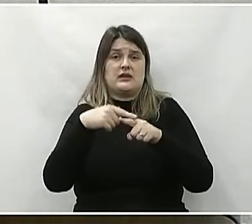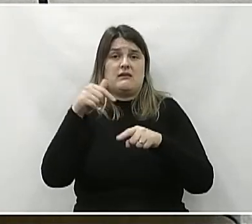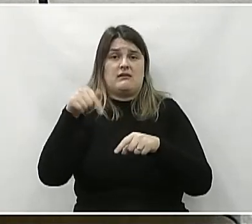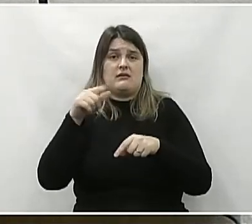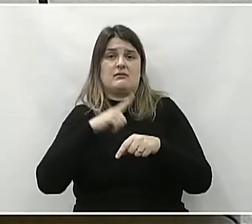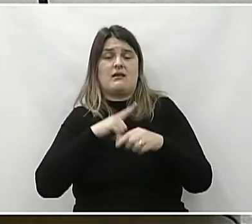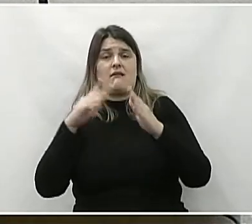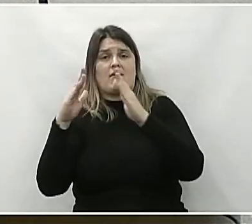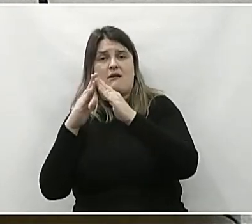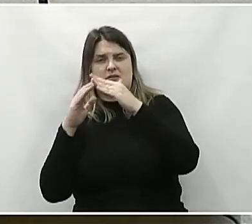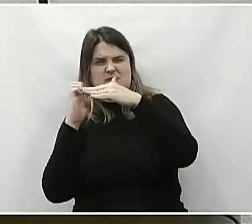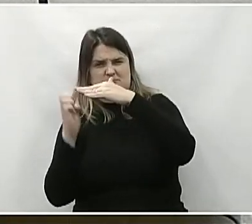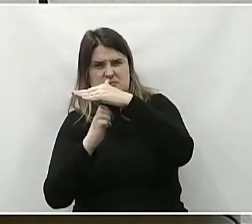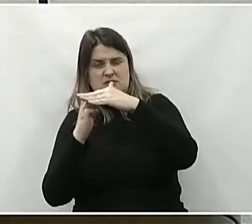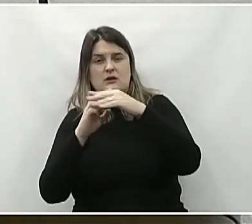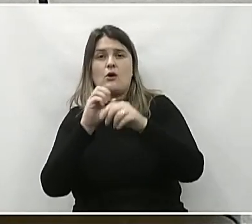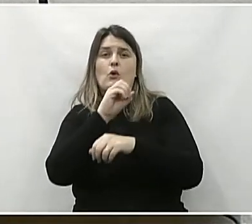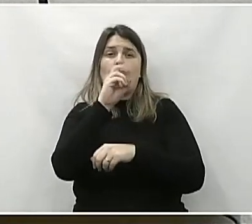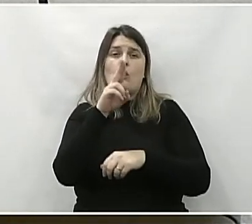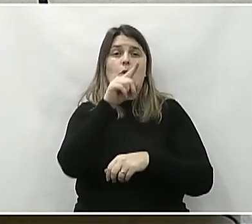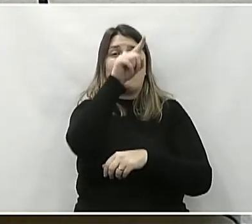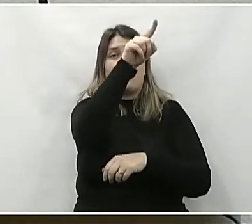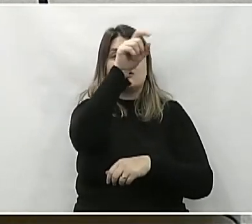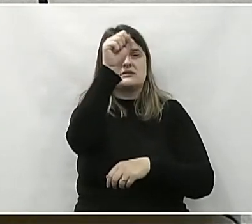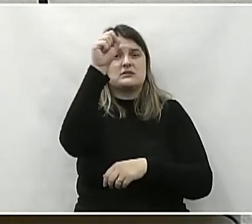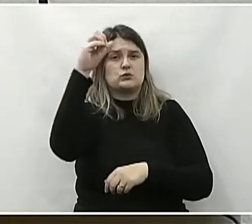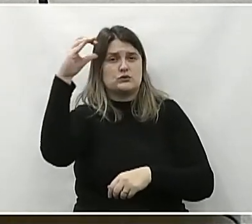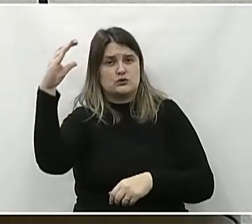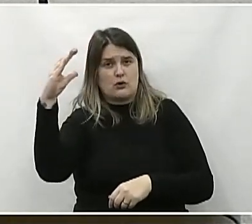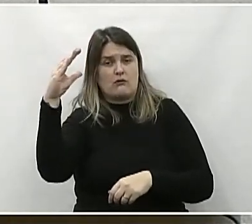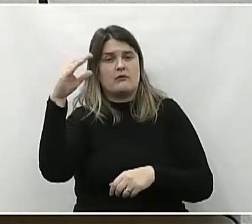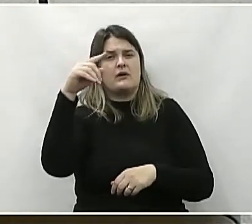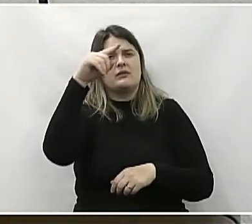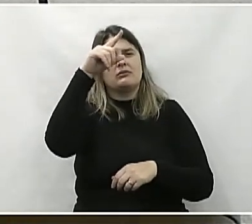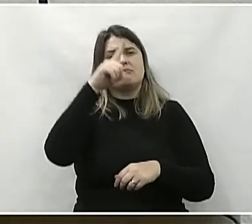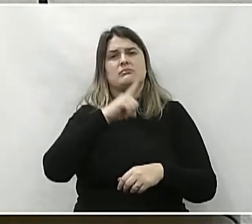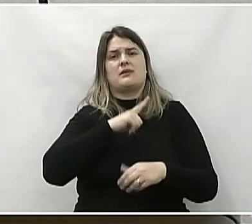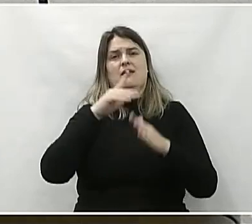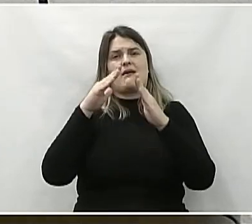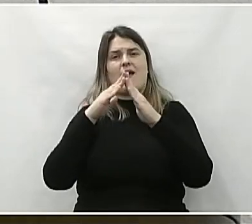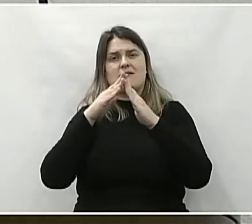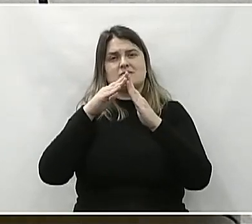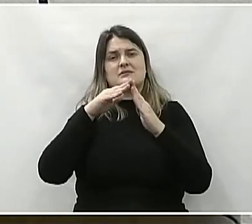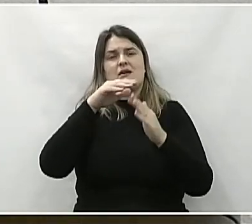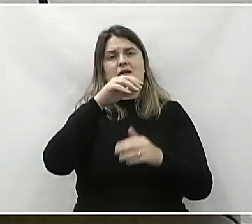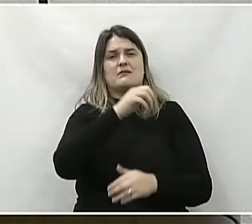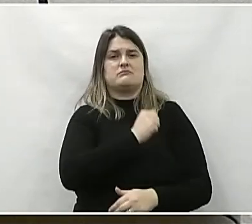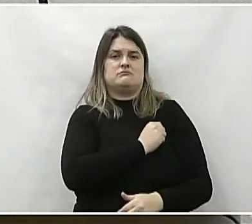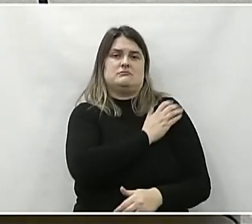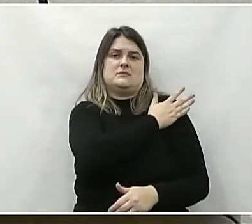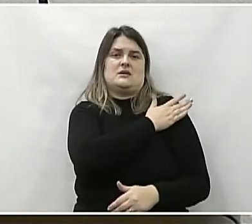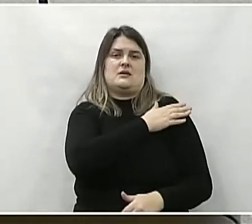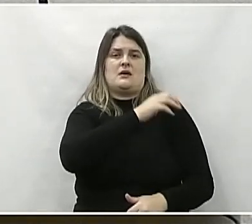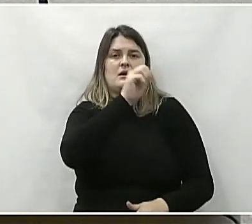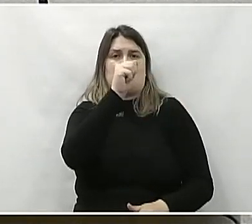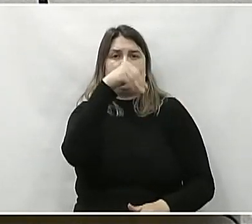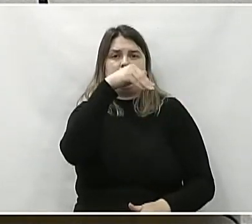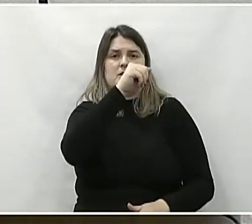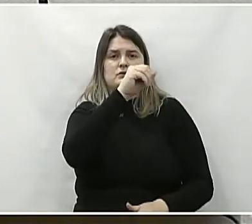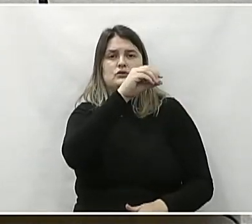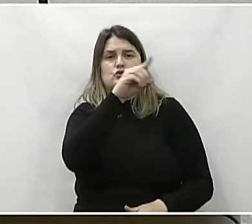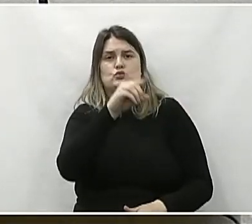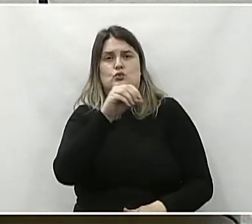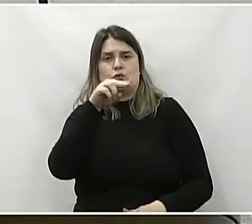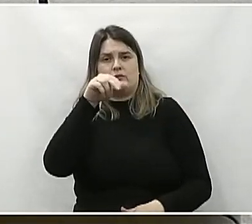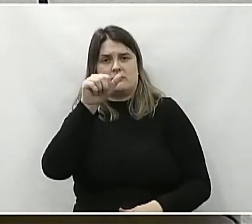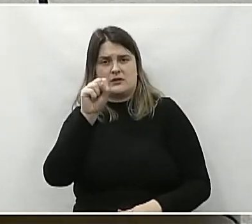casa do Empreendedor ou até mesmo em São Cristóvão que a casa Amazonas quando nós discutimos há 4 anos atrás porque não